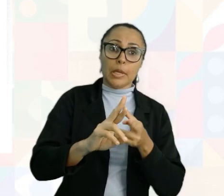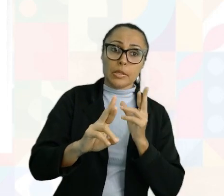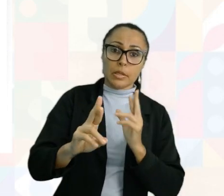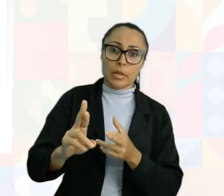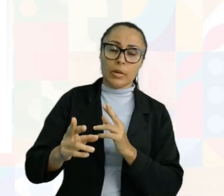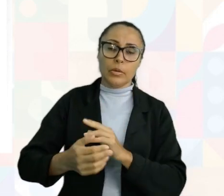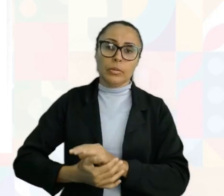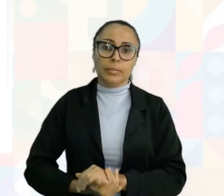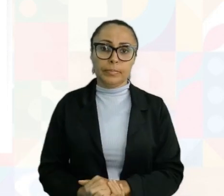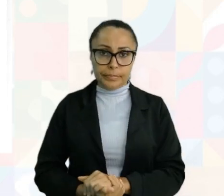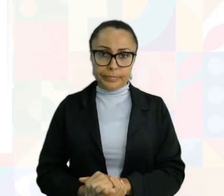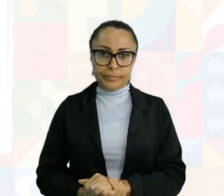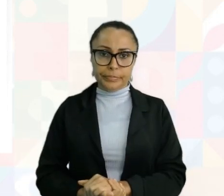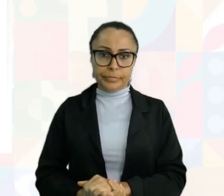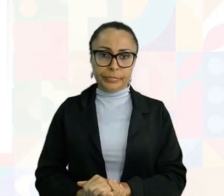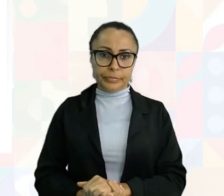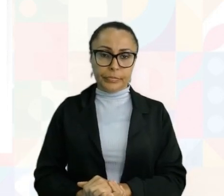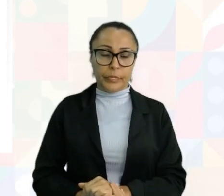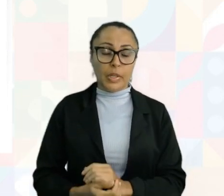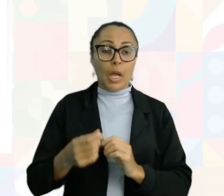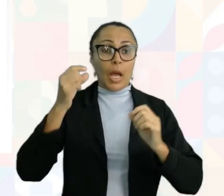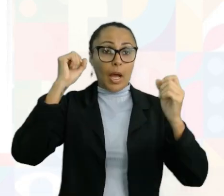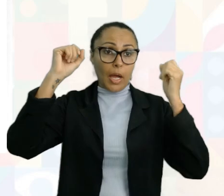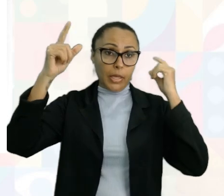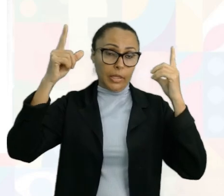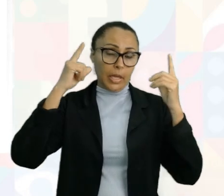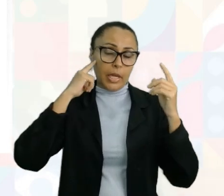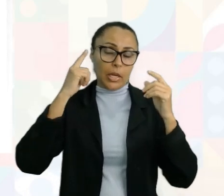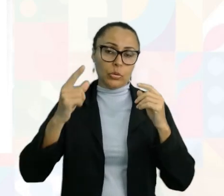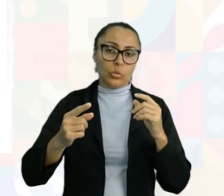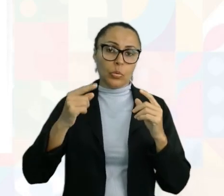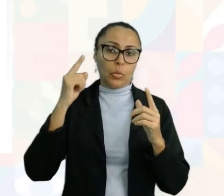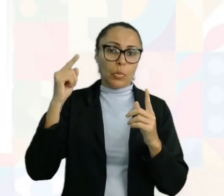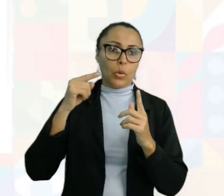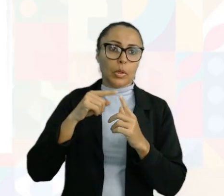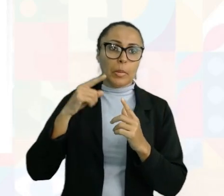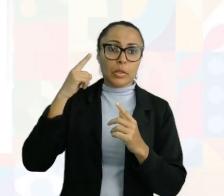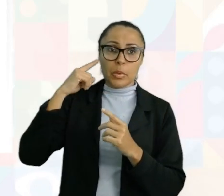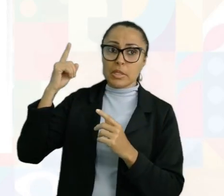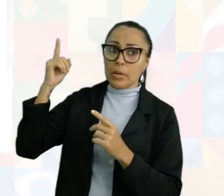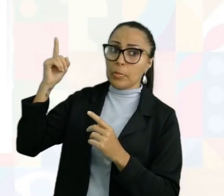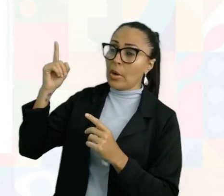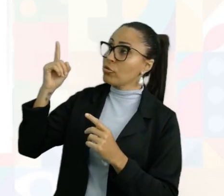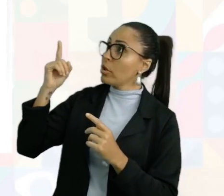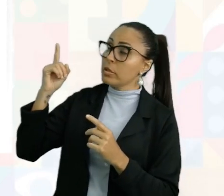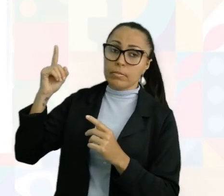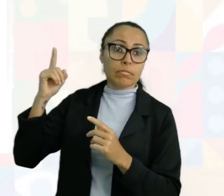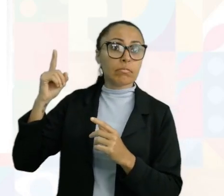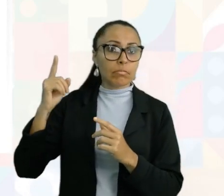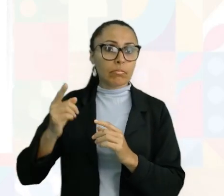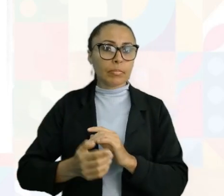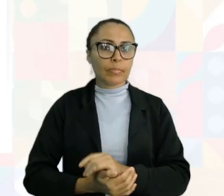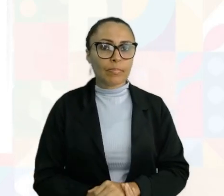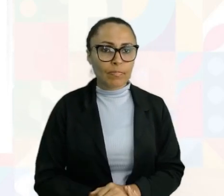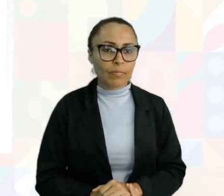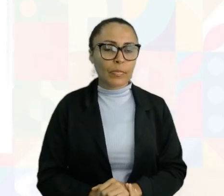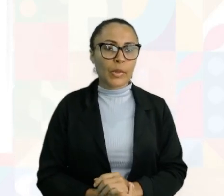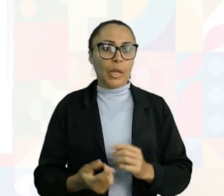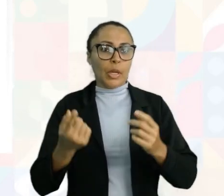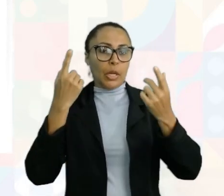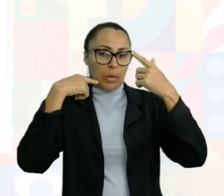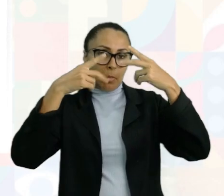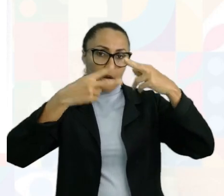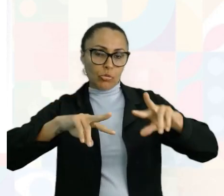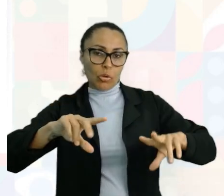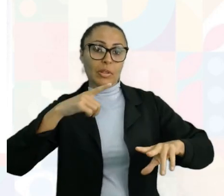tem a ideia de ponto de fuga, naquela imagem mais acima, né? E embaixo a gente